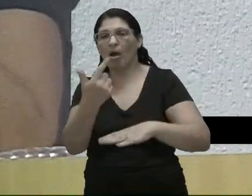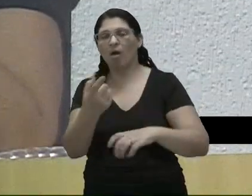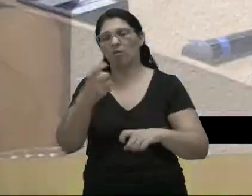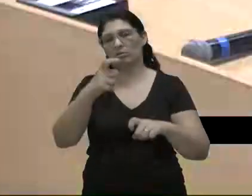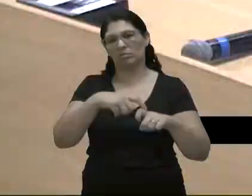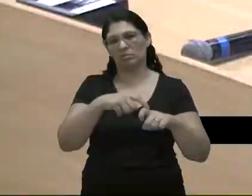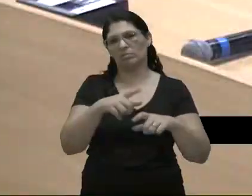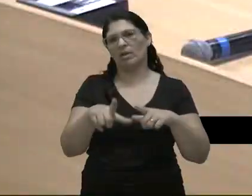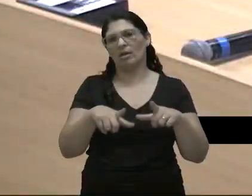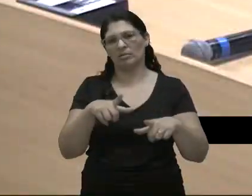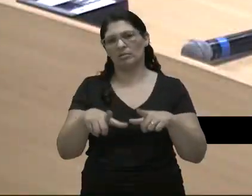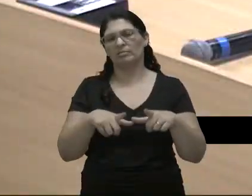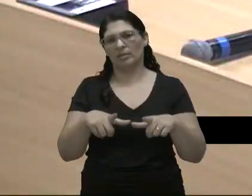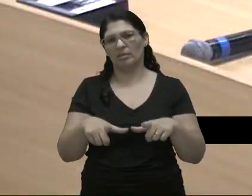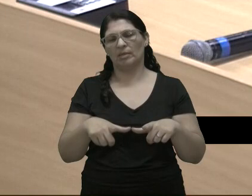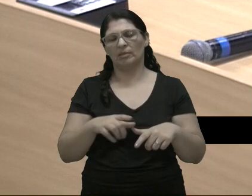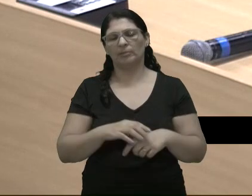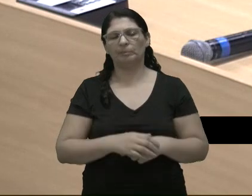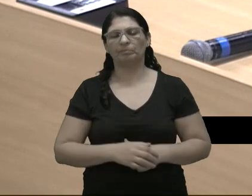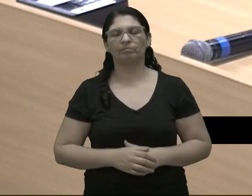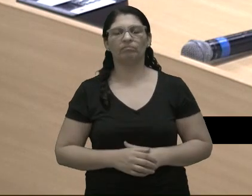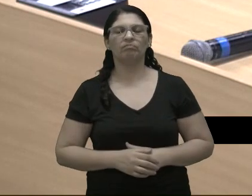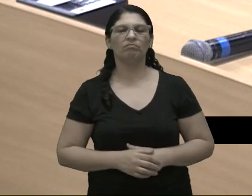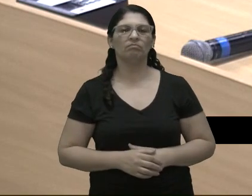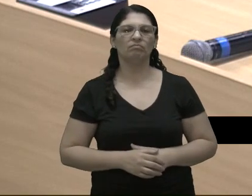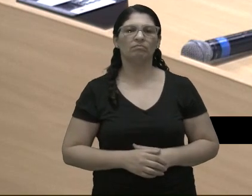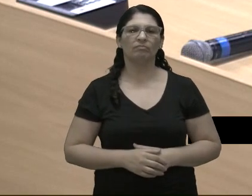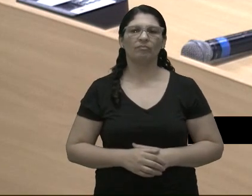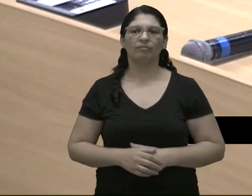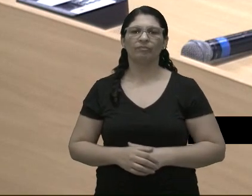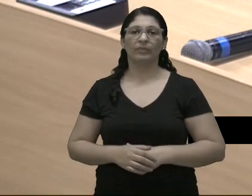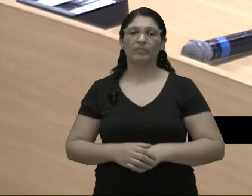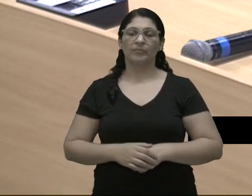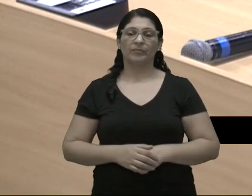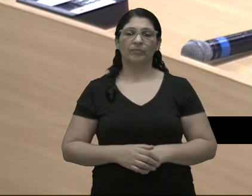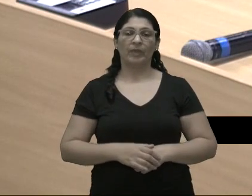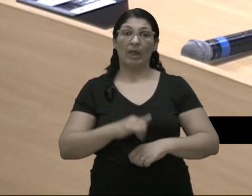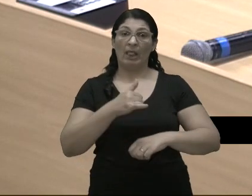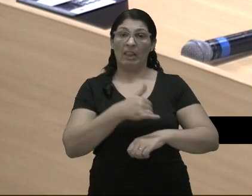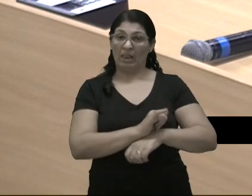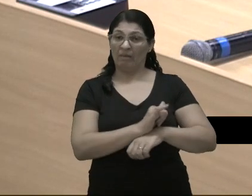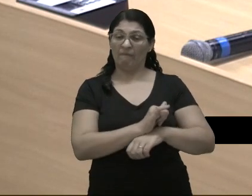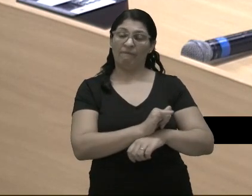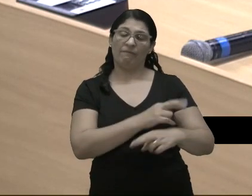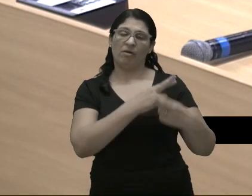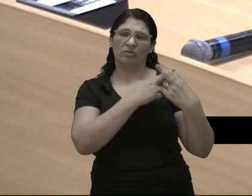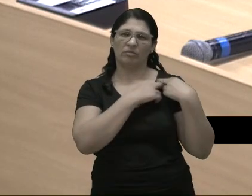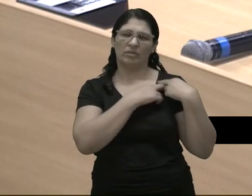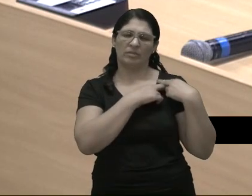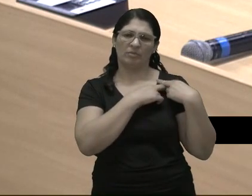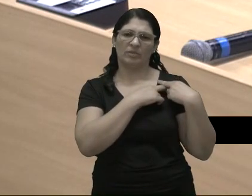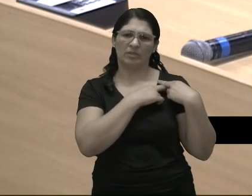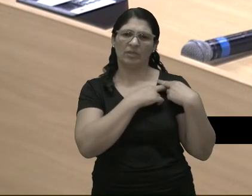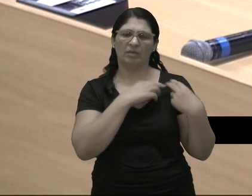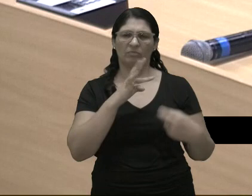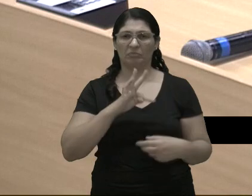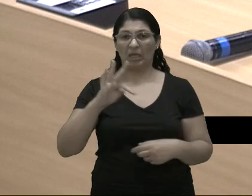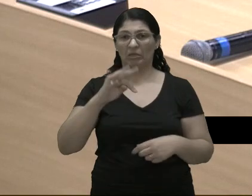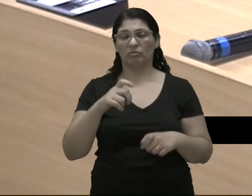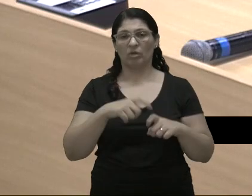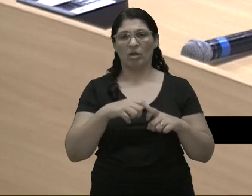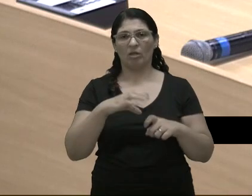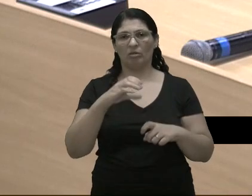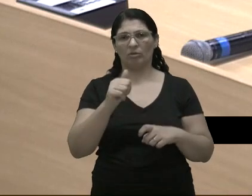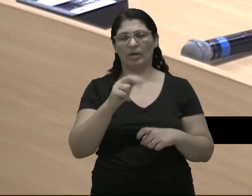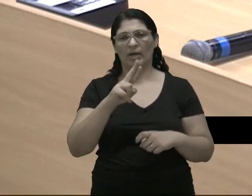dele? Senhor vereador, na falta do responsável técnico, né, que é o Dr. Carlos